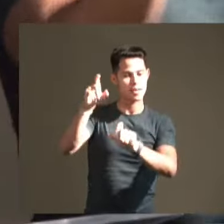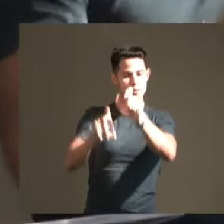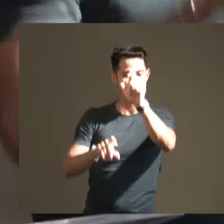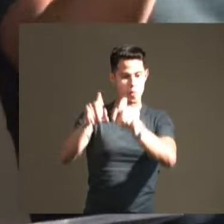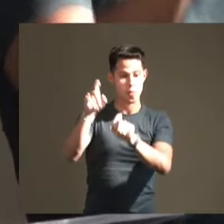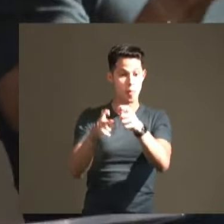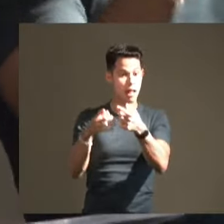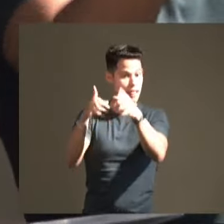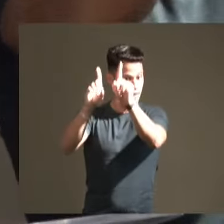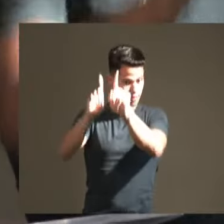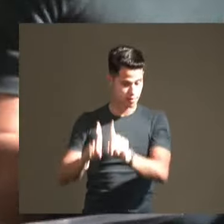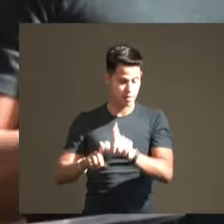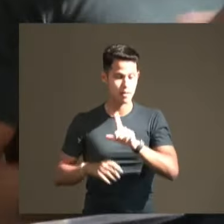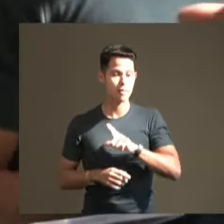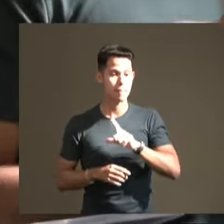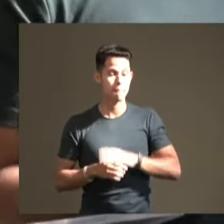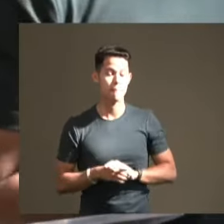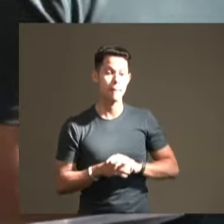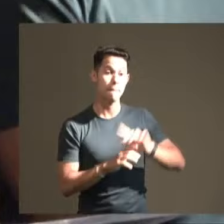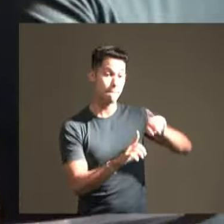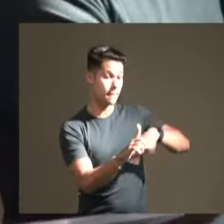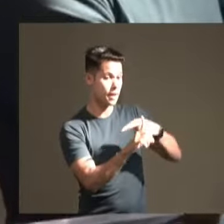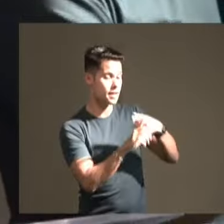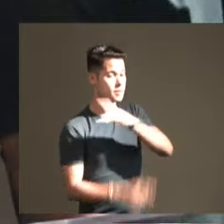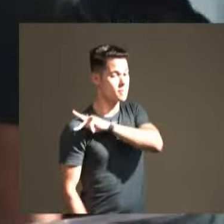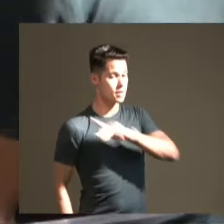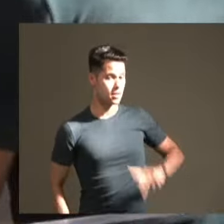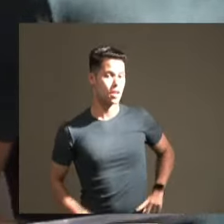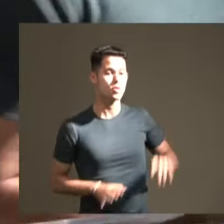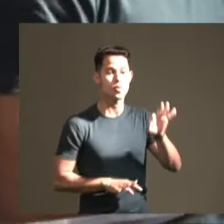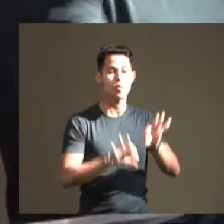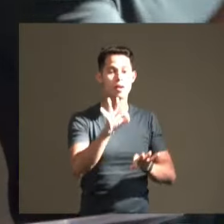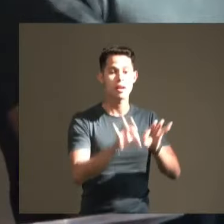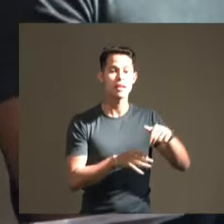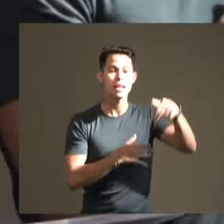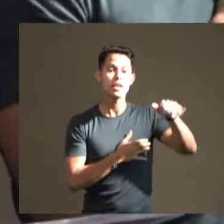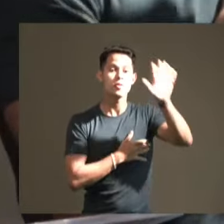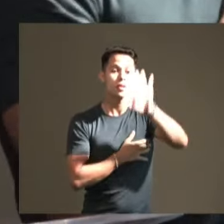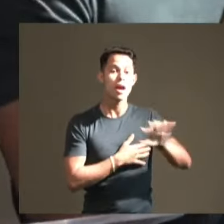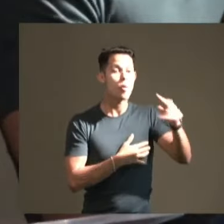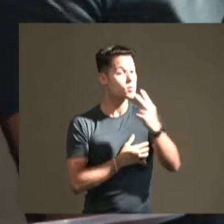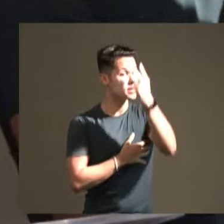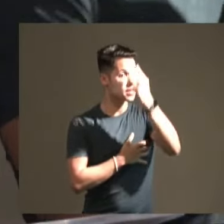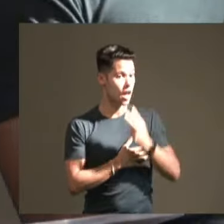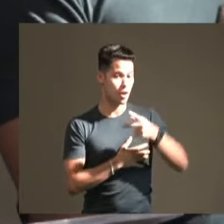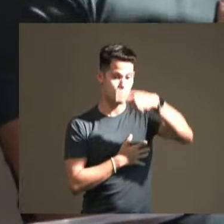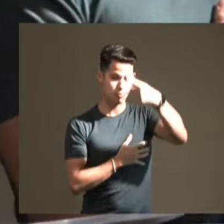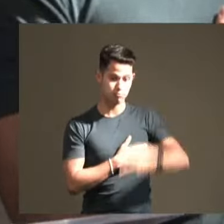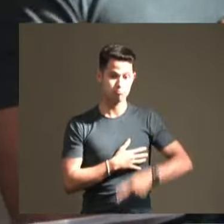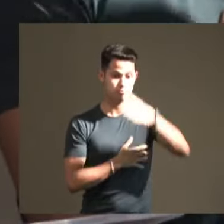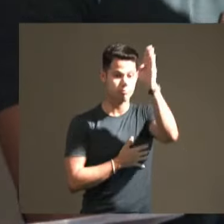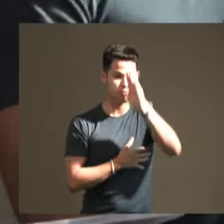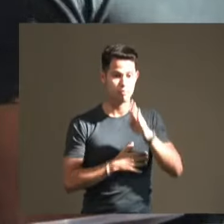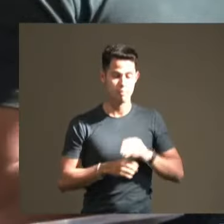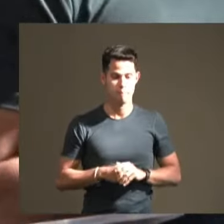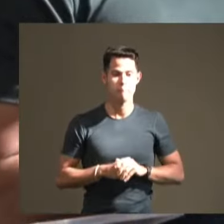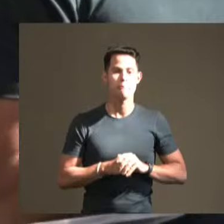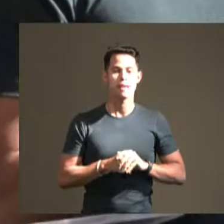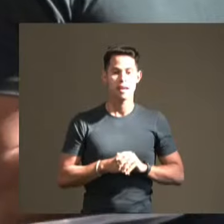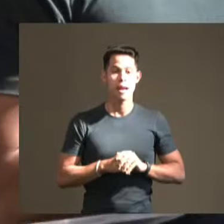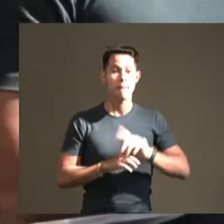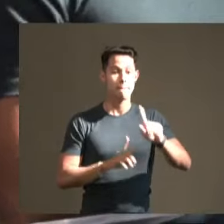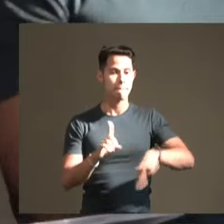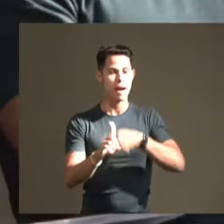CONAD, Presidente e Organização Nacional dos Cegos do Brasil, Superintendente dos Direitos